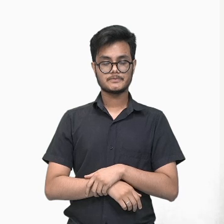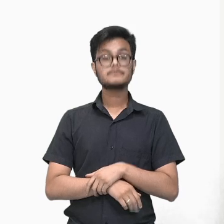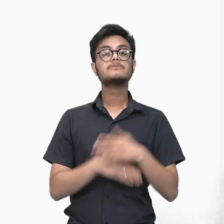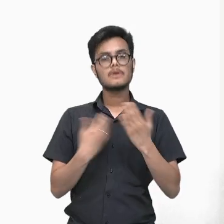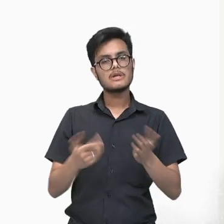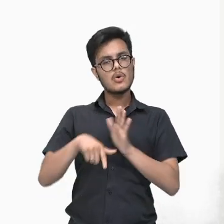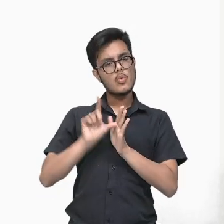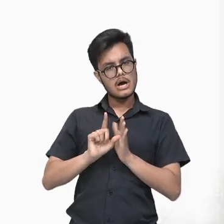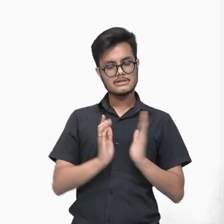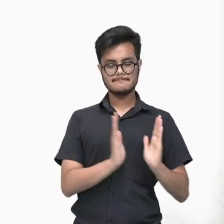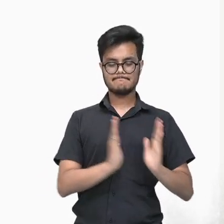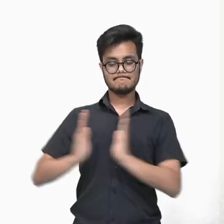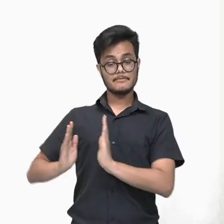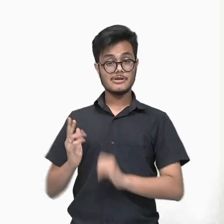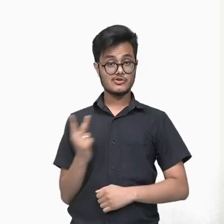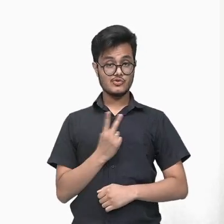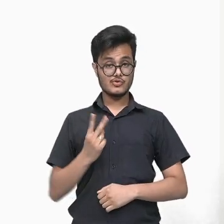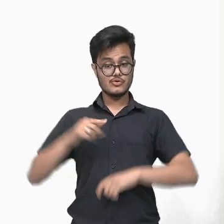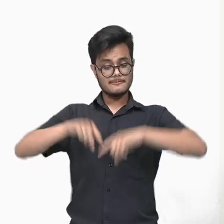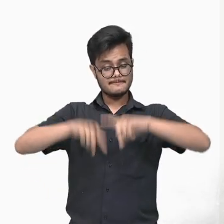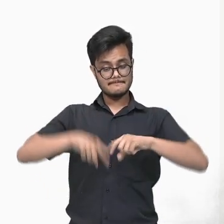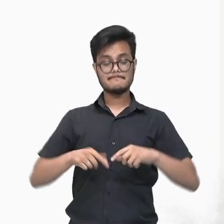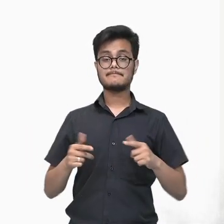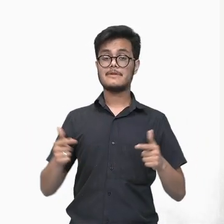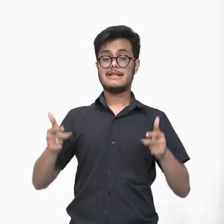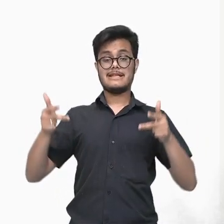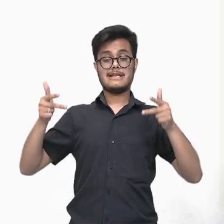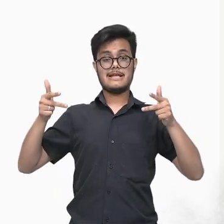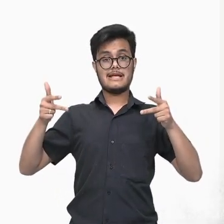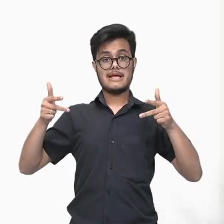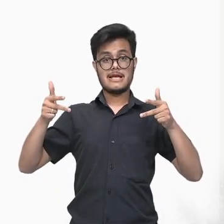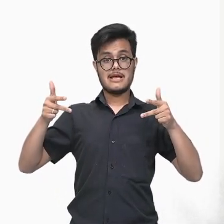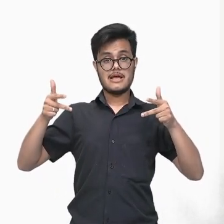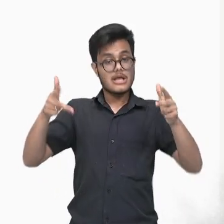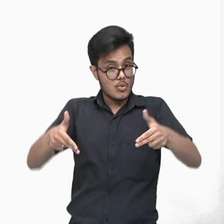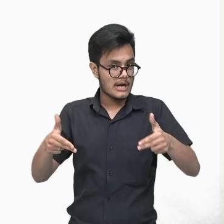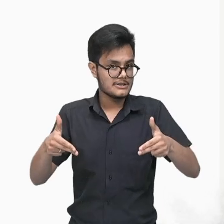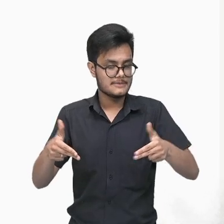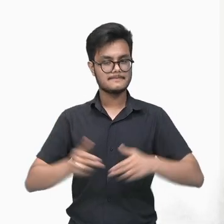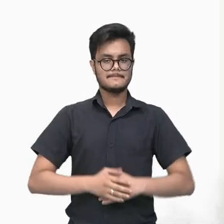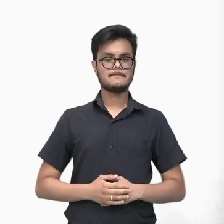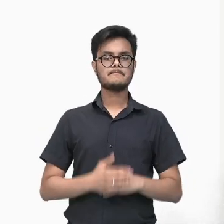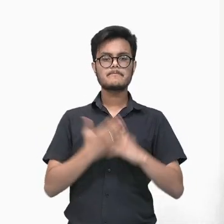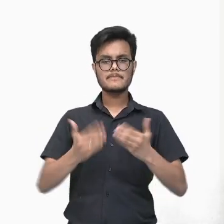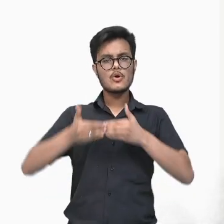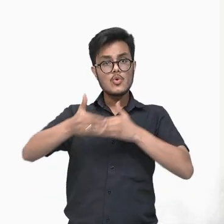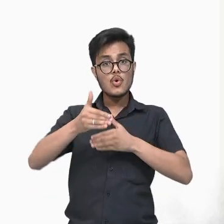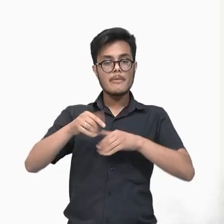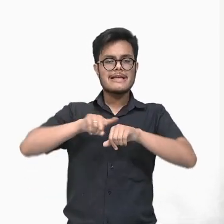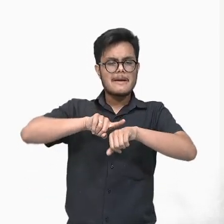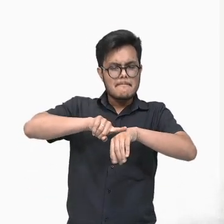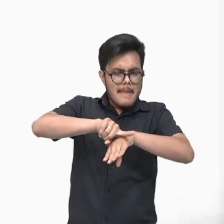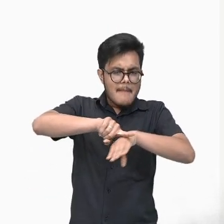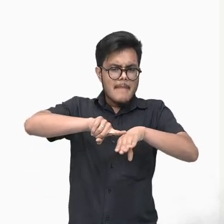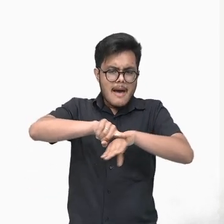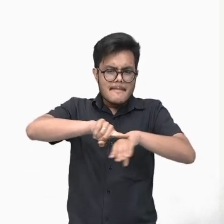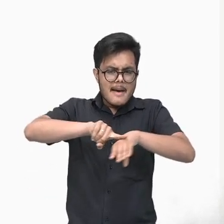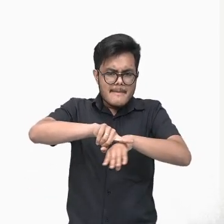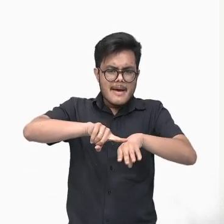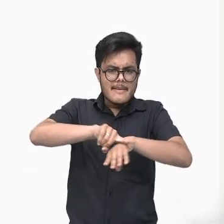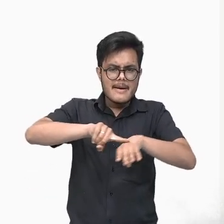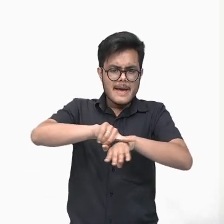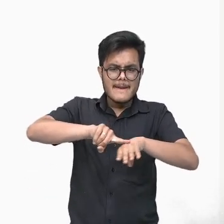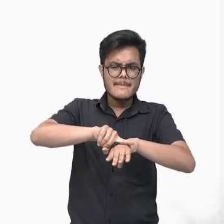corpos isolantes e eletricamente neutros. E a causa, atrita-se os dois corpos. E